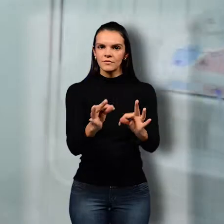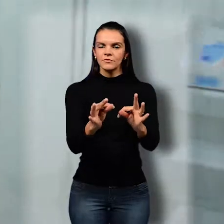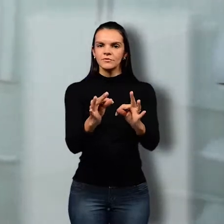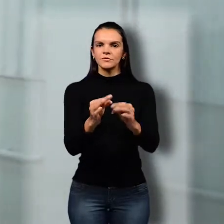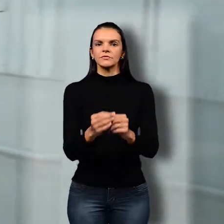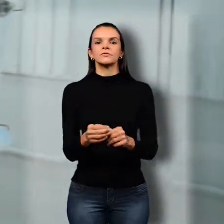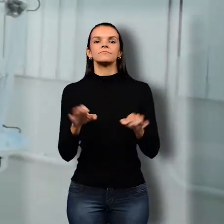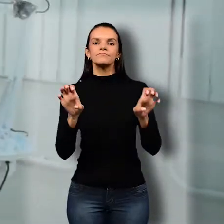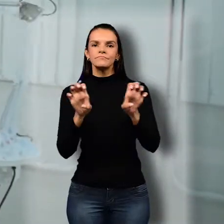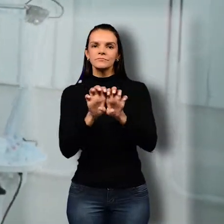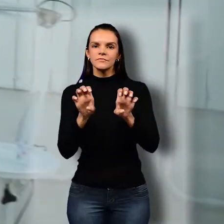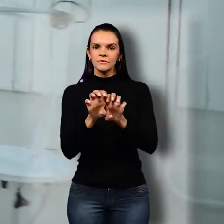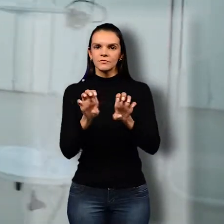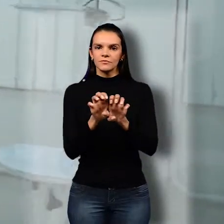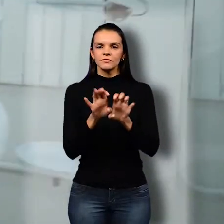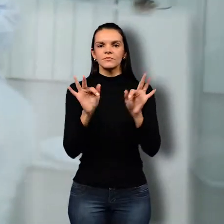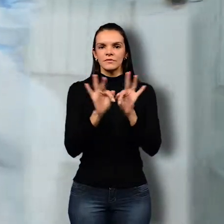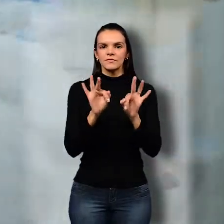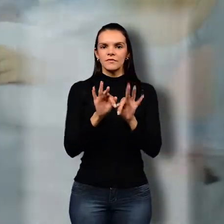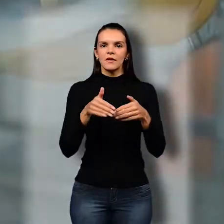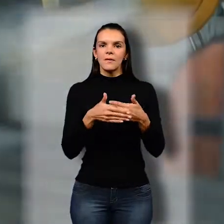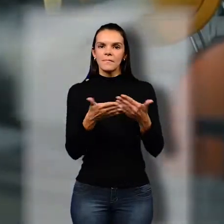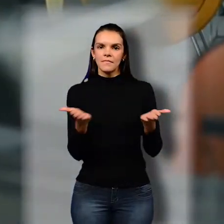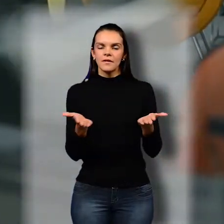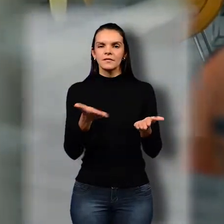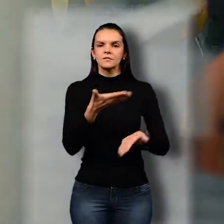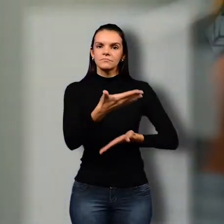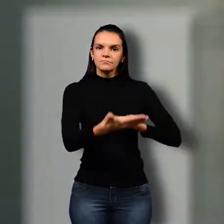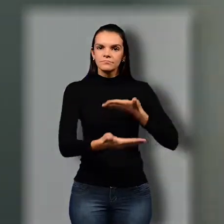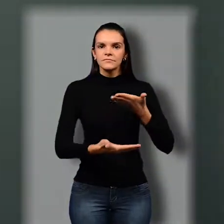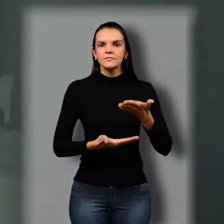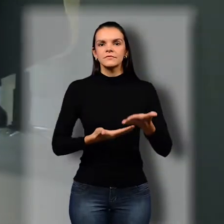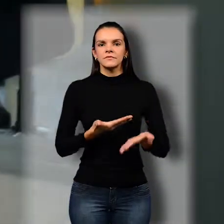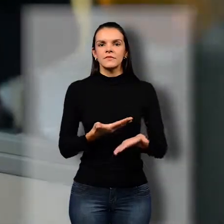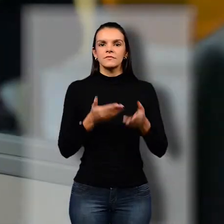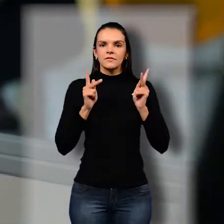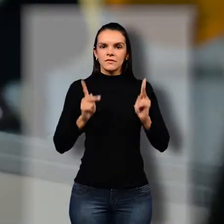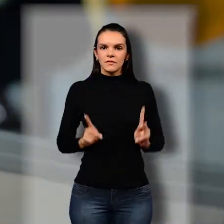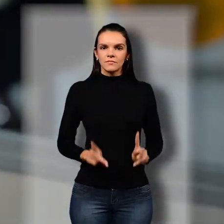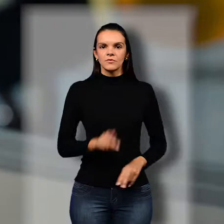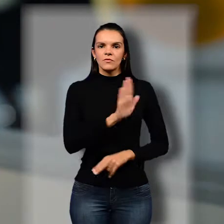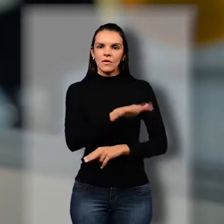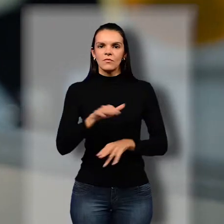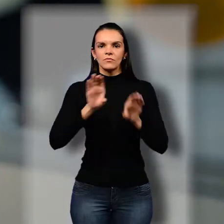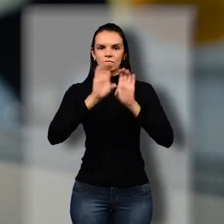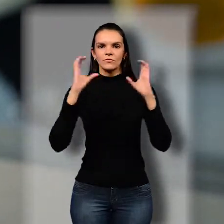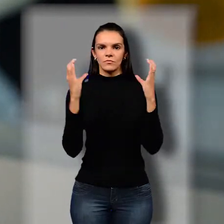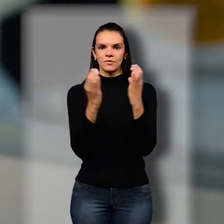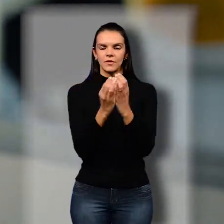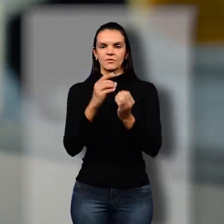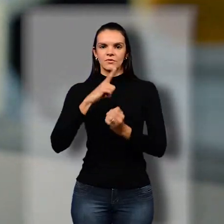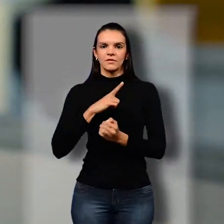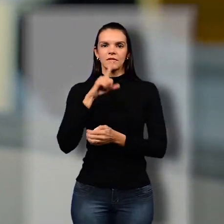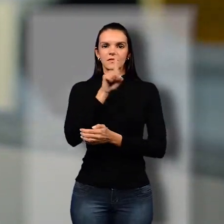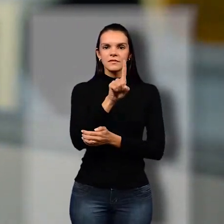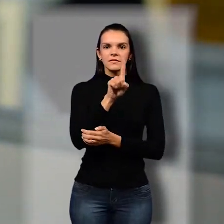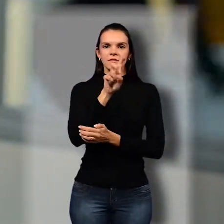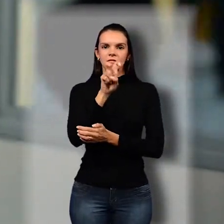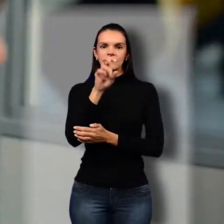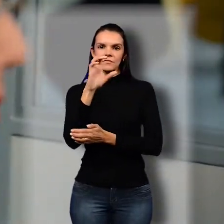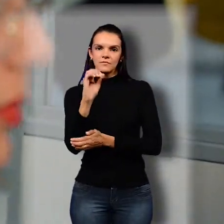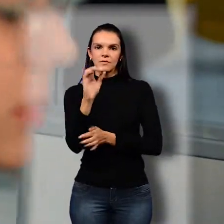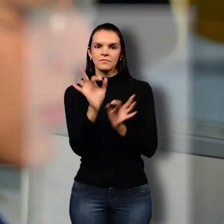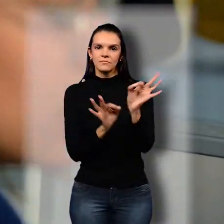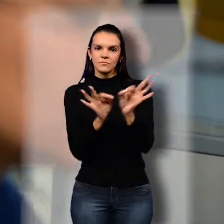fazem parte da infraestrutura disponível a alunos e comunidade. Com mais de 150 projetos,